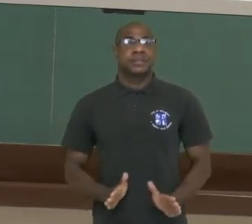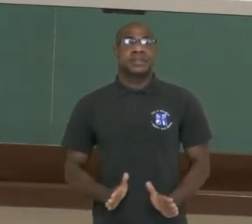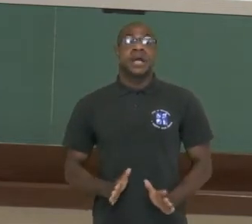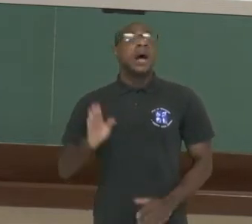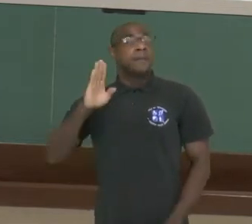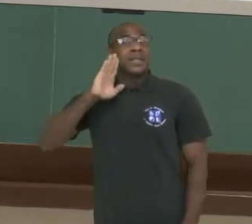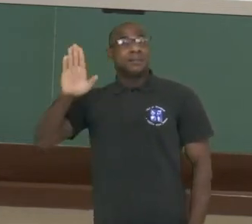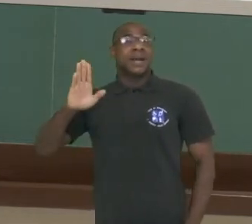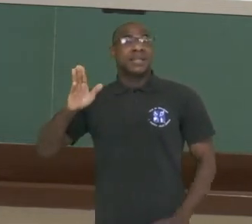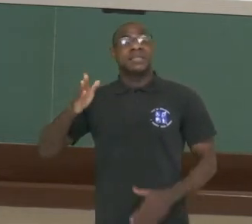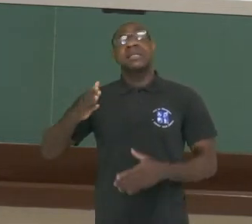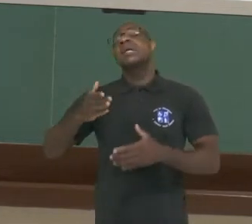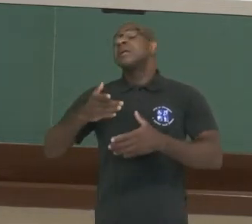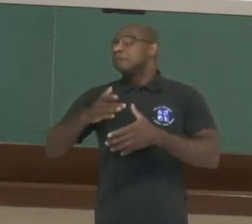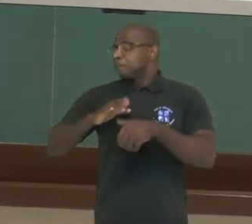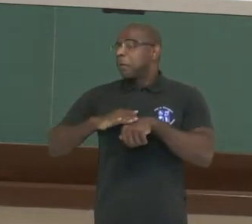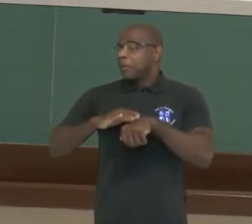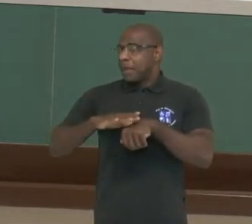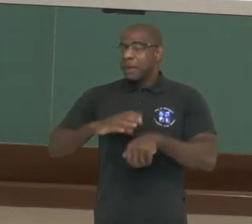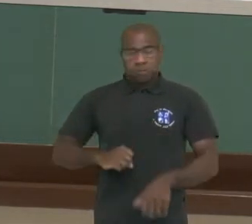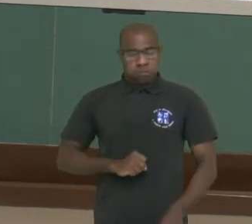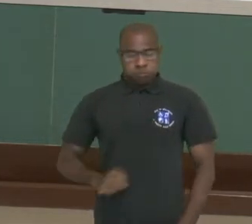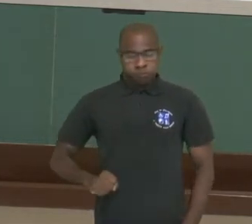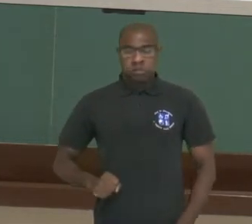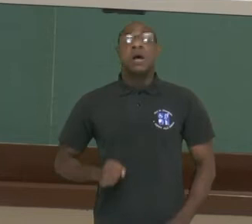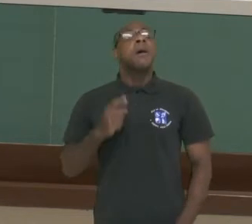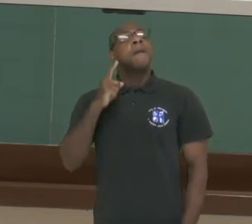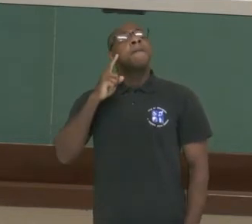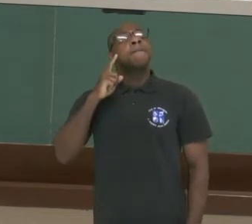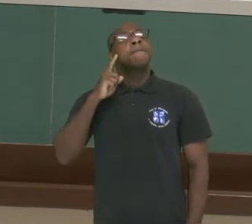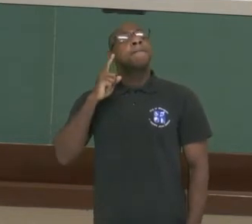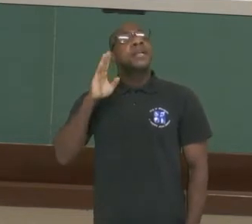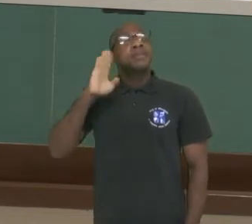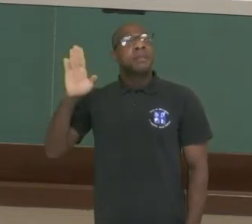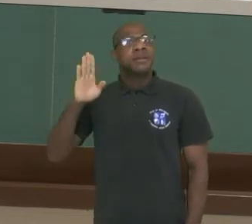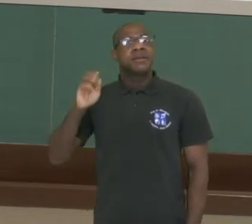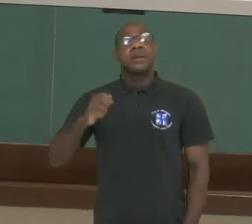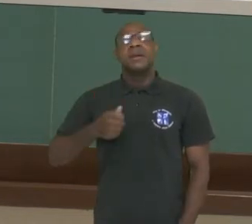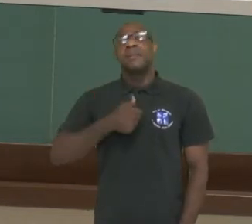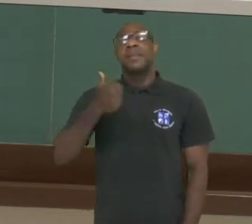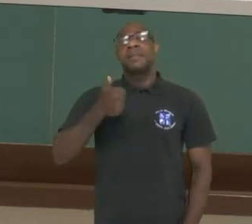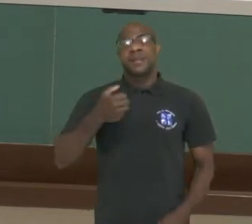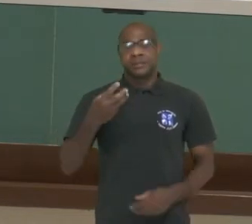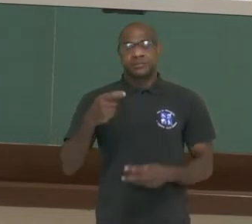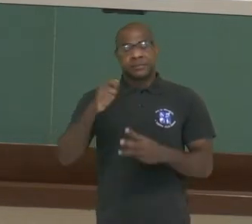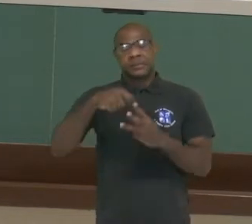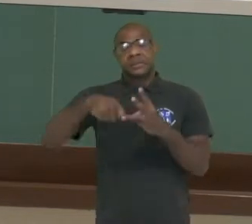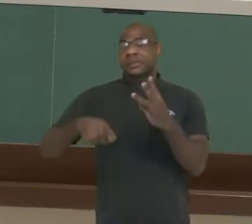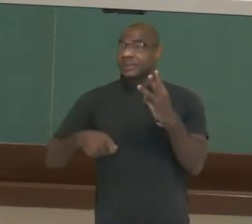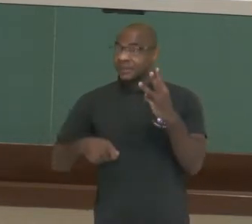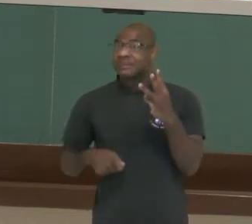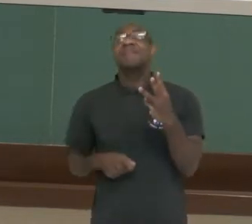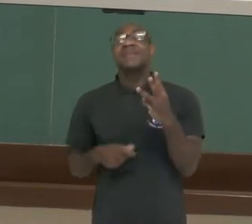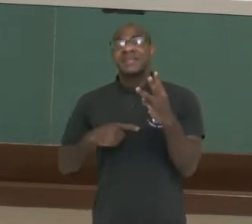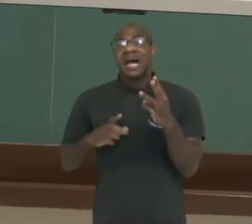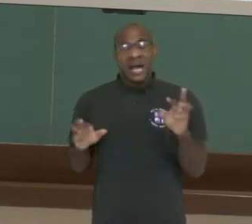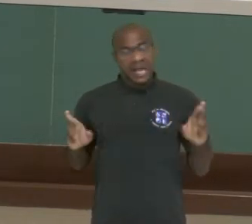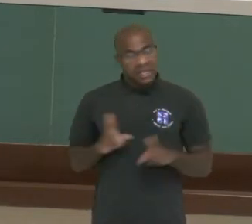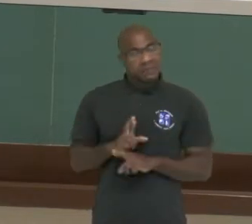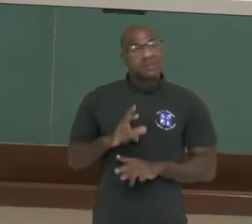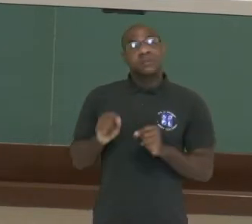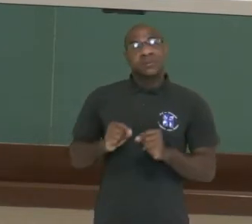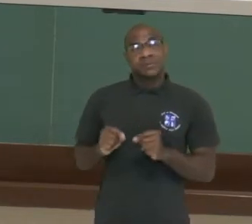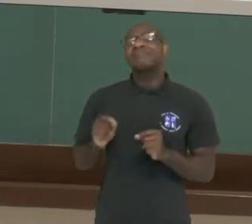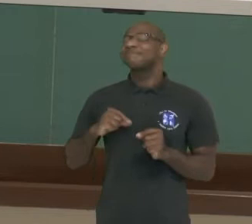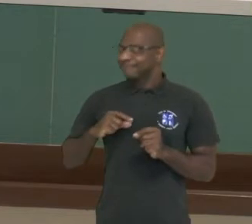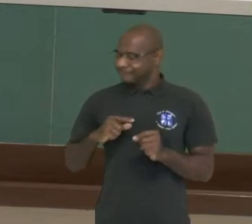principais causas dos abortos, principalmente no primeiro trimestre, está relacionado com a